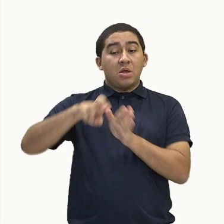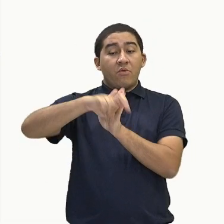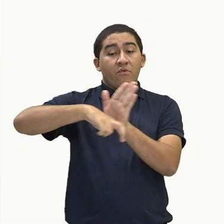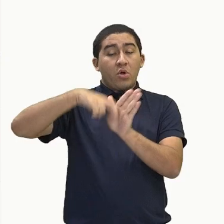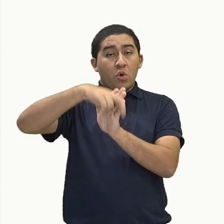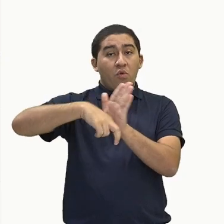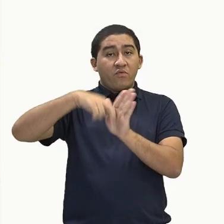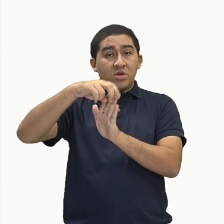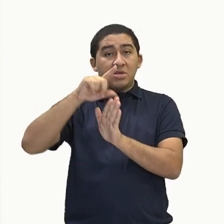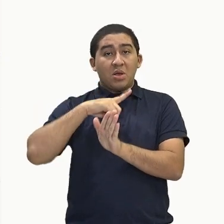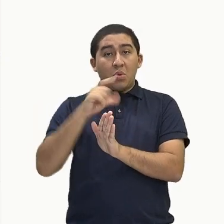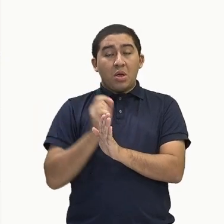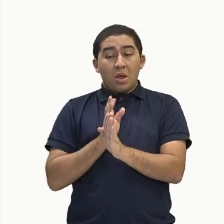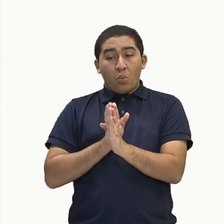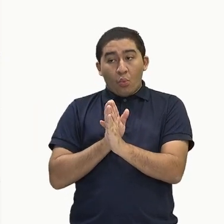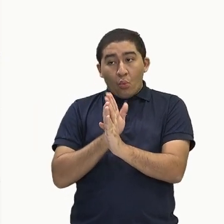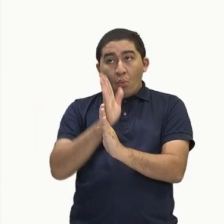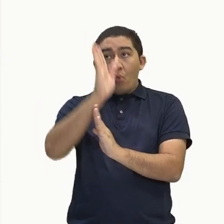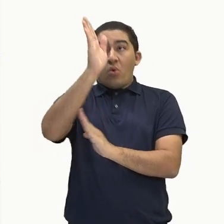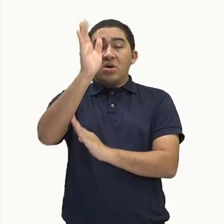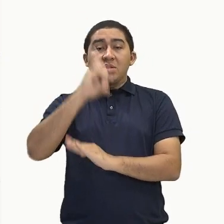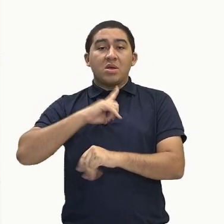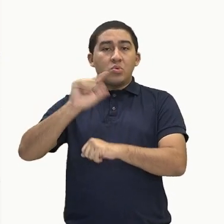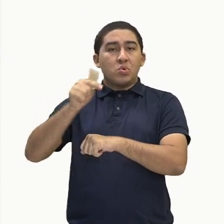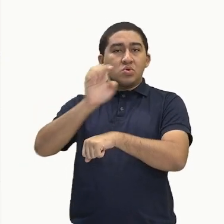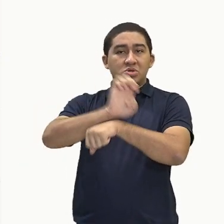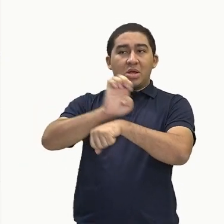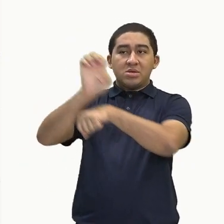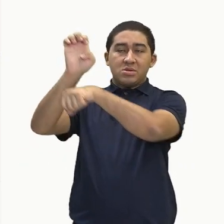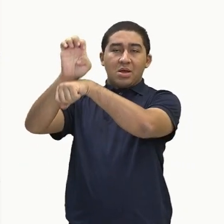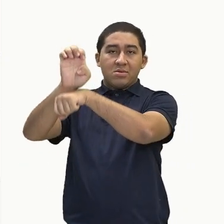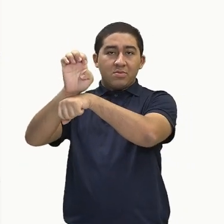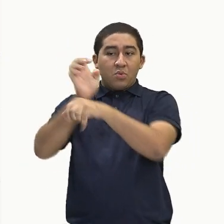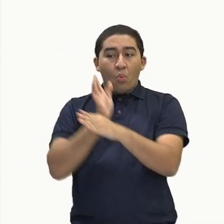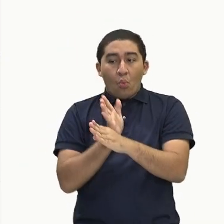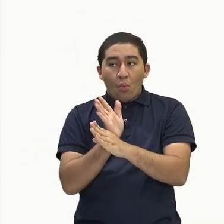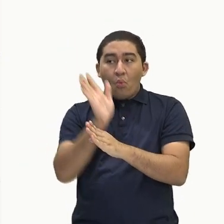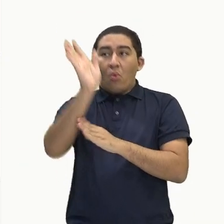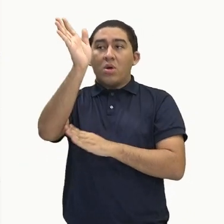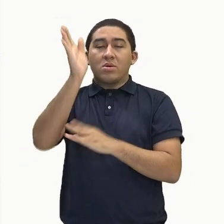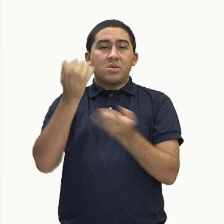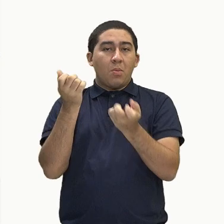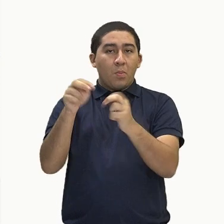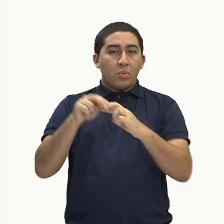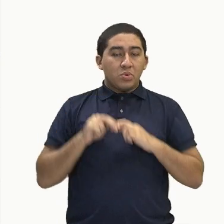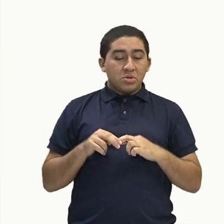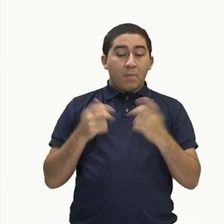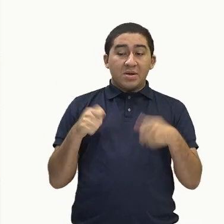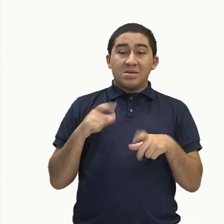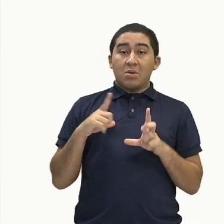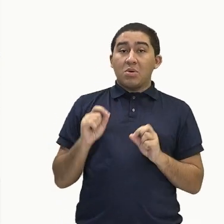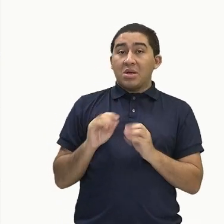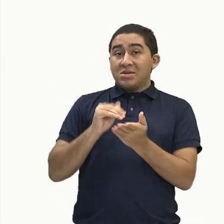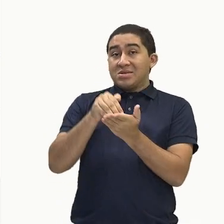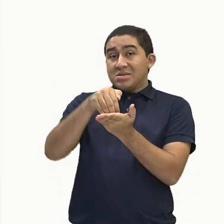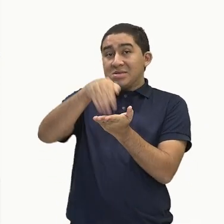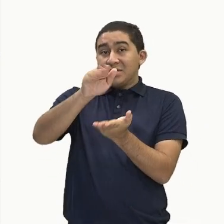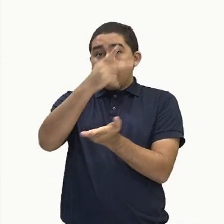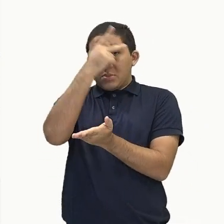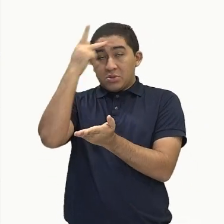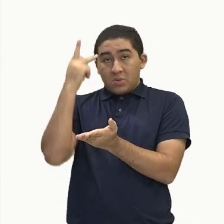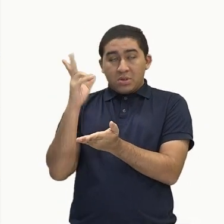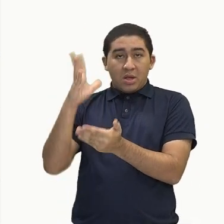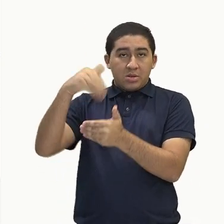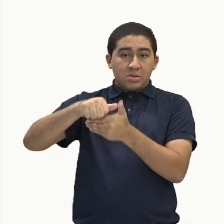cortaria os estados de Paraná e Santa Catarina. E para que ela fosse construída, os poceiros deveriam ser retirados da